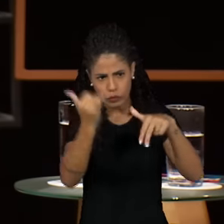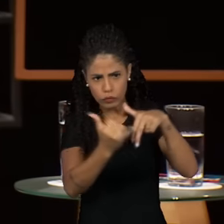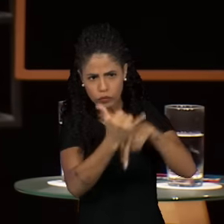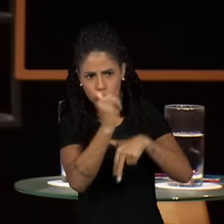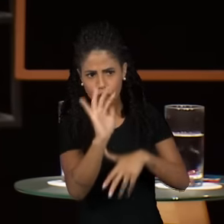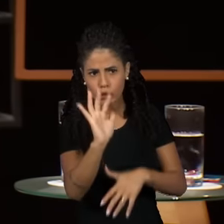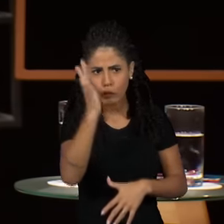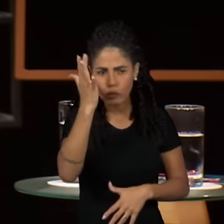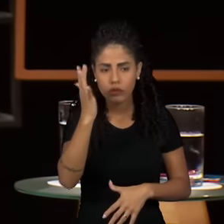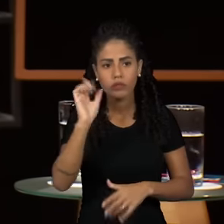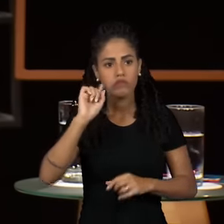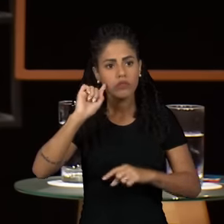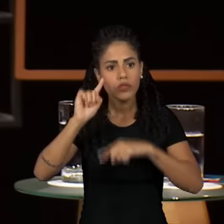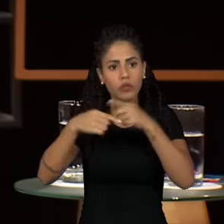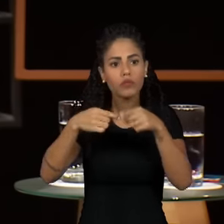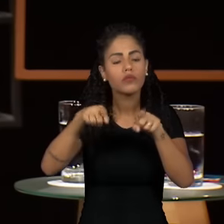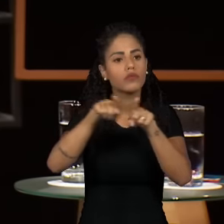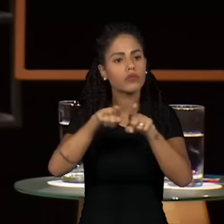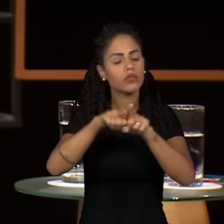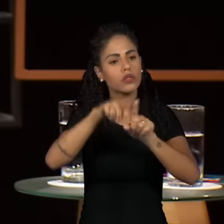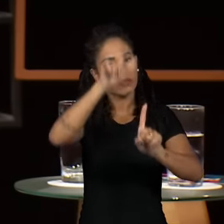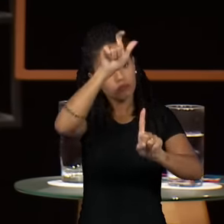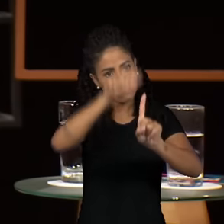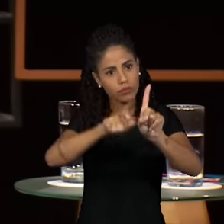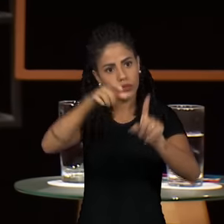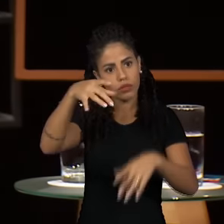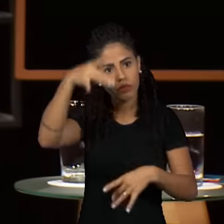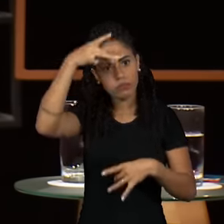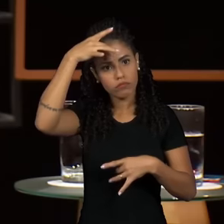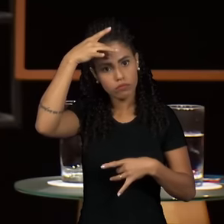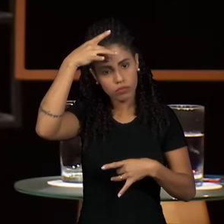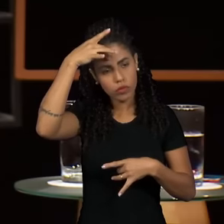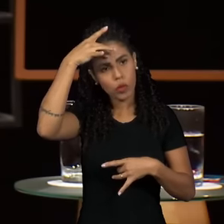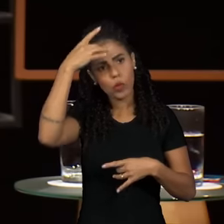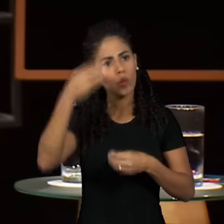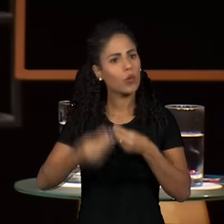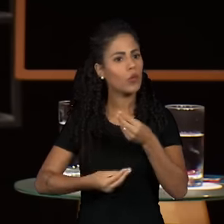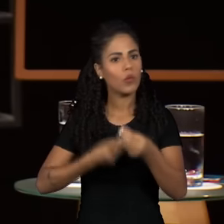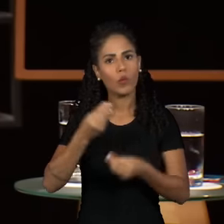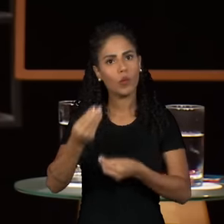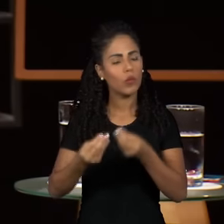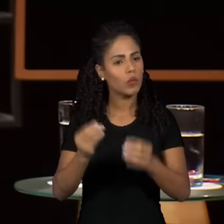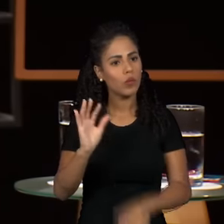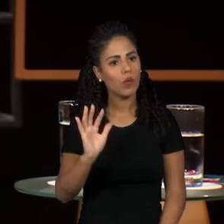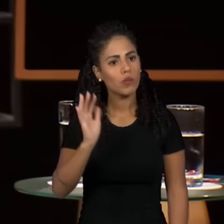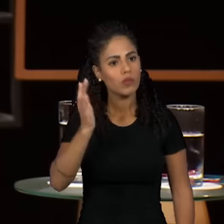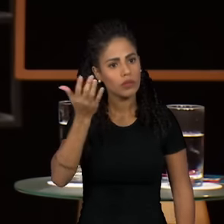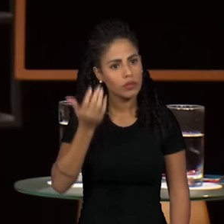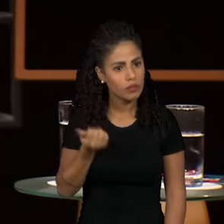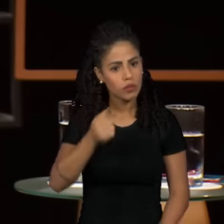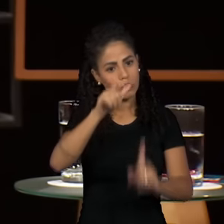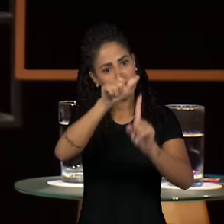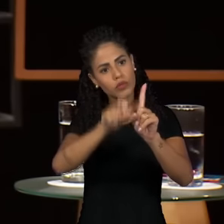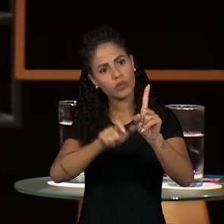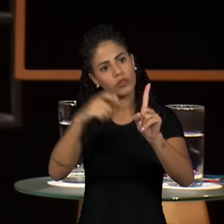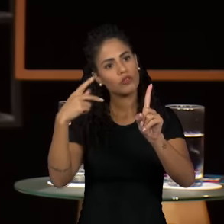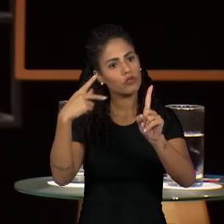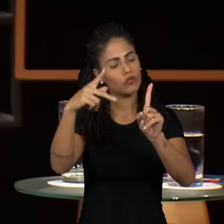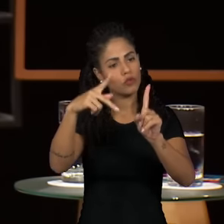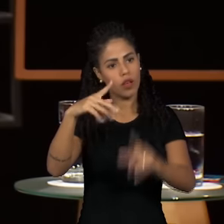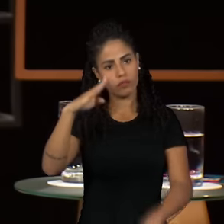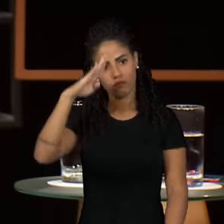Mais tarde, você iria interpretar uma algoz. Na peça O Palácio do Fim, a sua personagem era uma militar